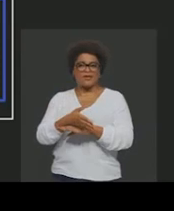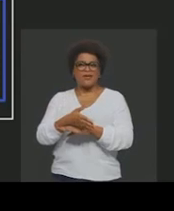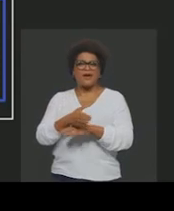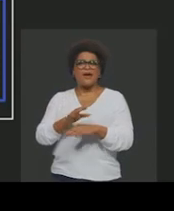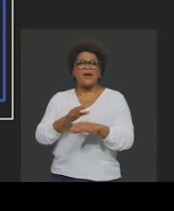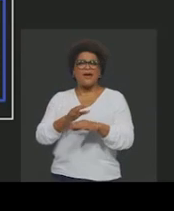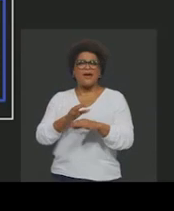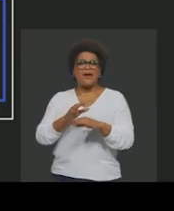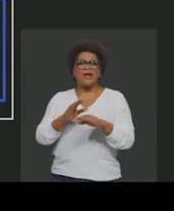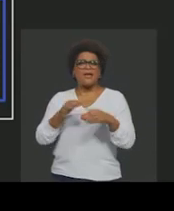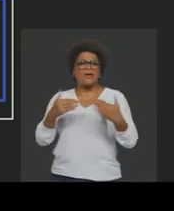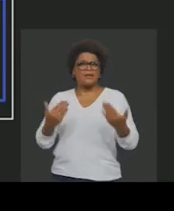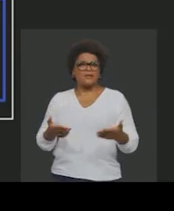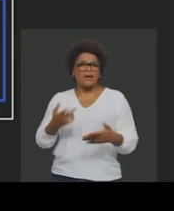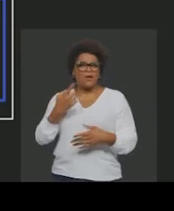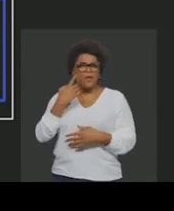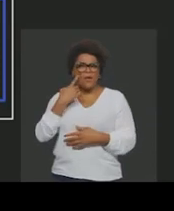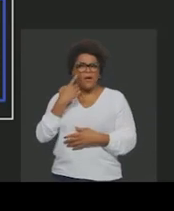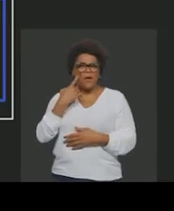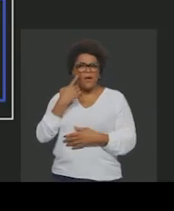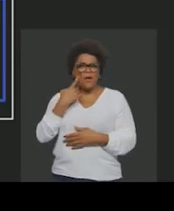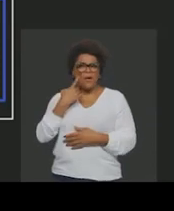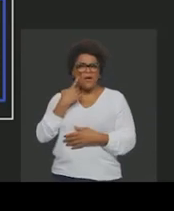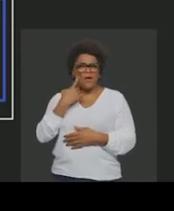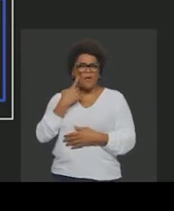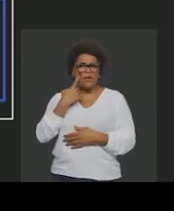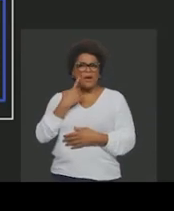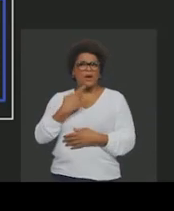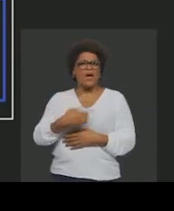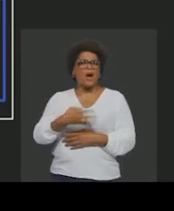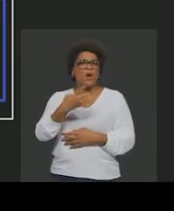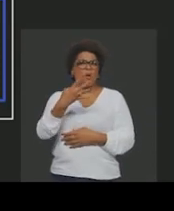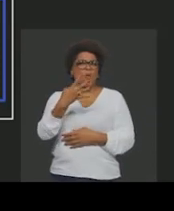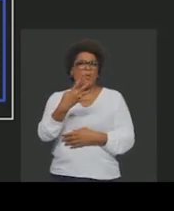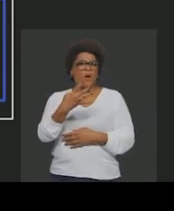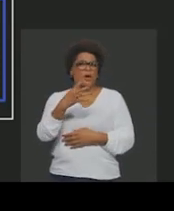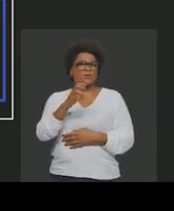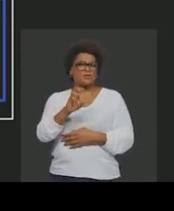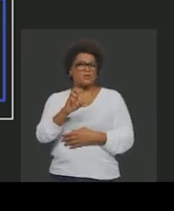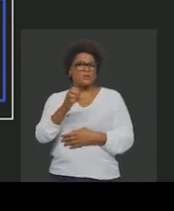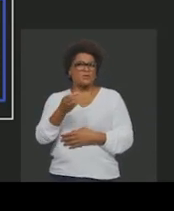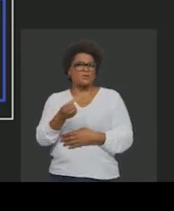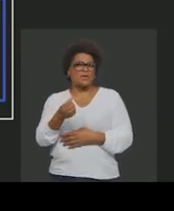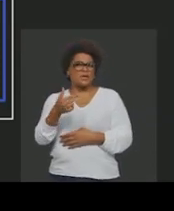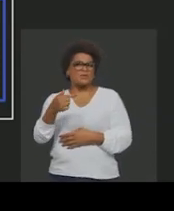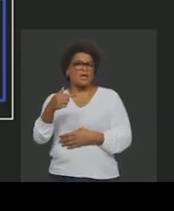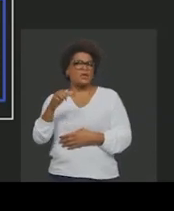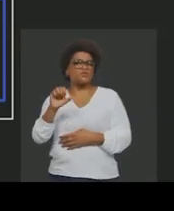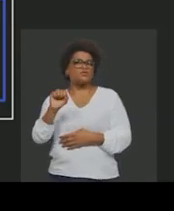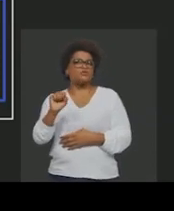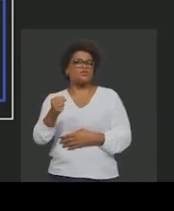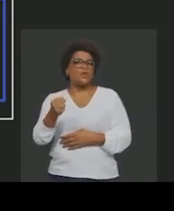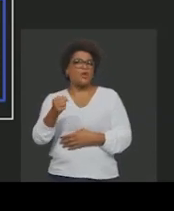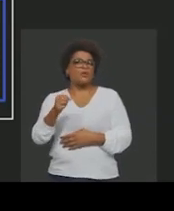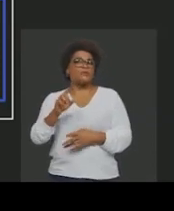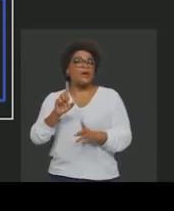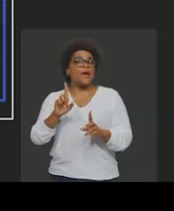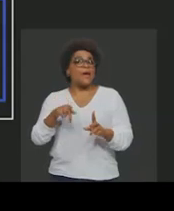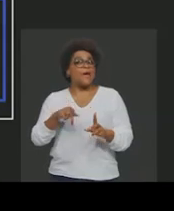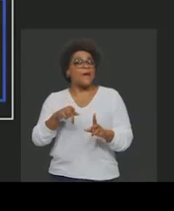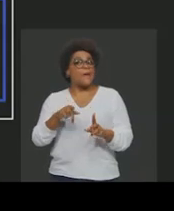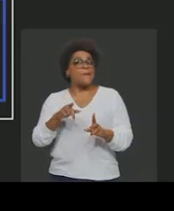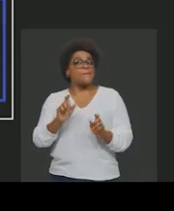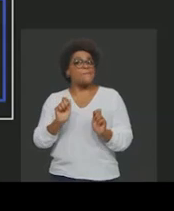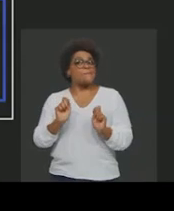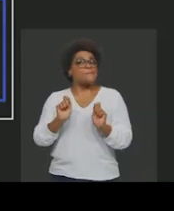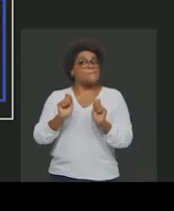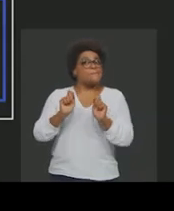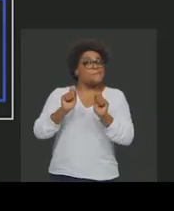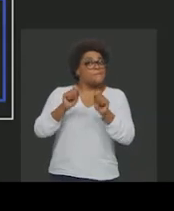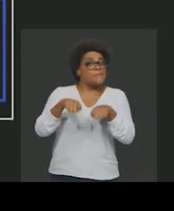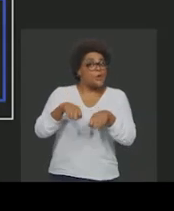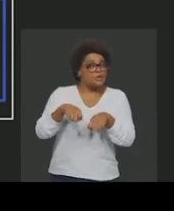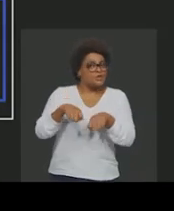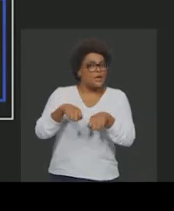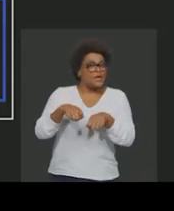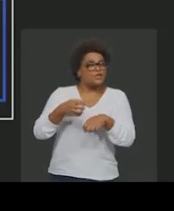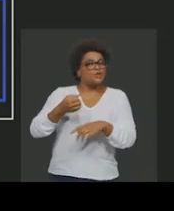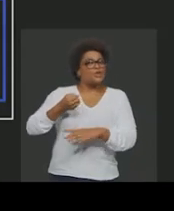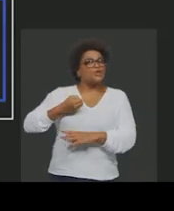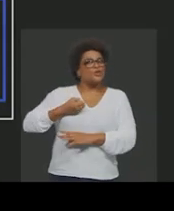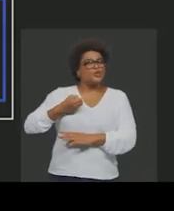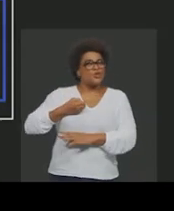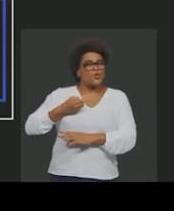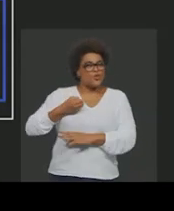observa que 4, 5, 6, 7, 8 são potenciais valores para o lado direito do